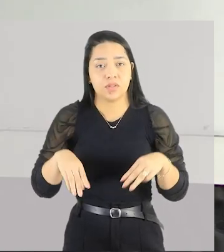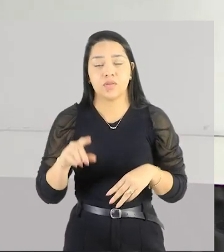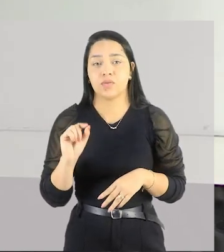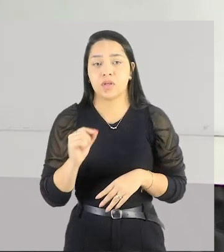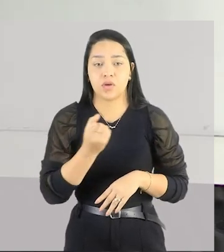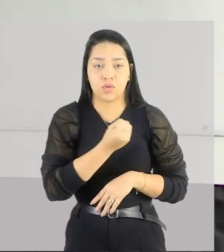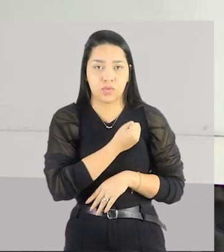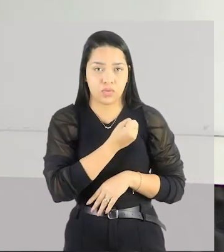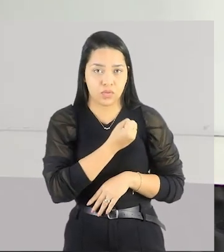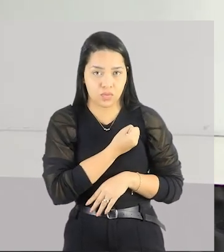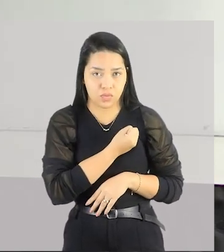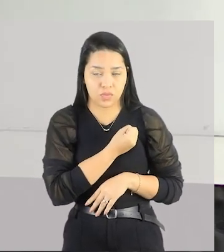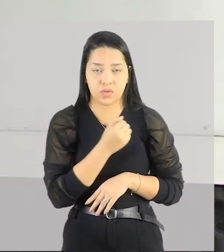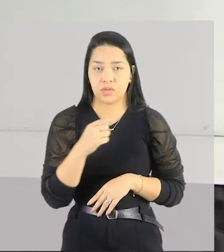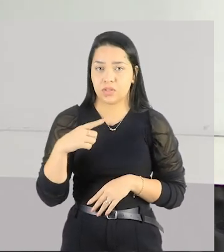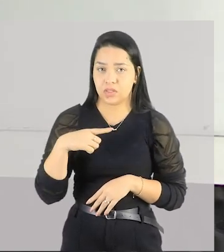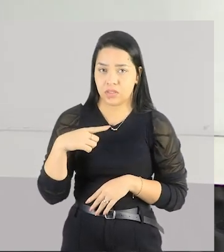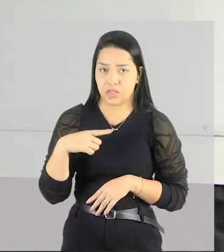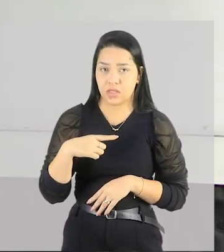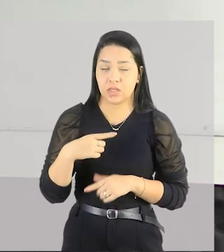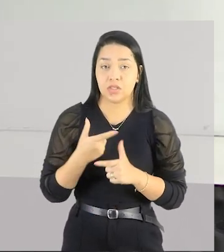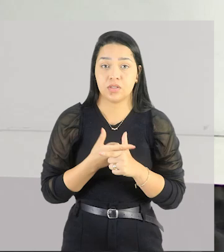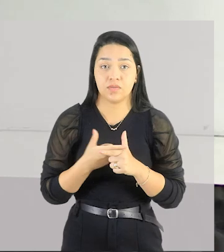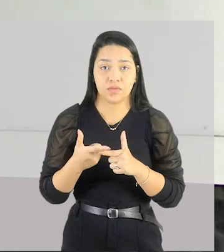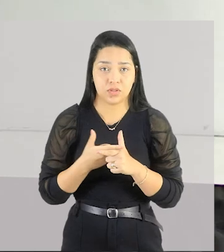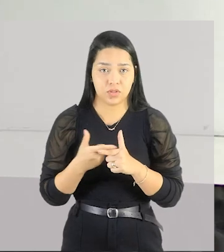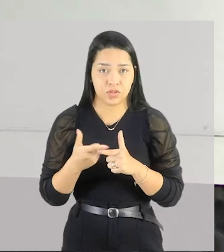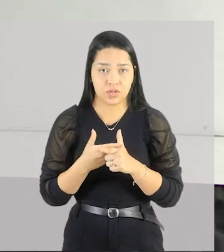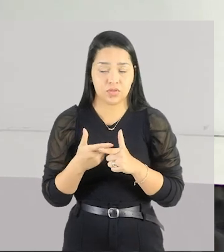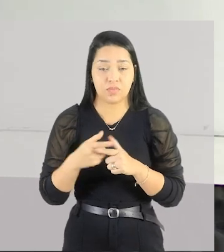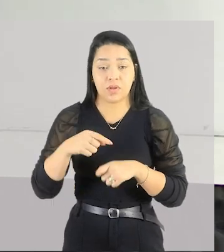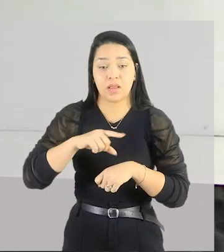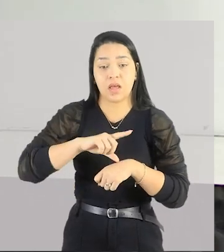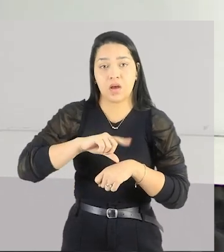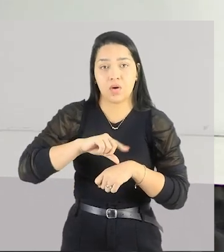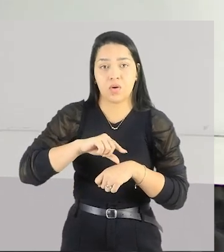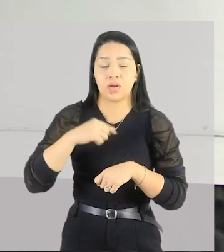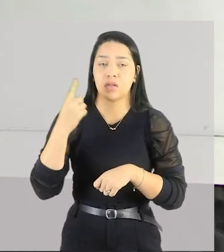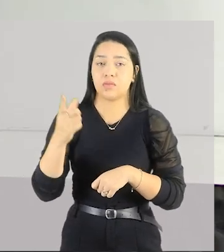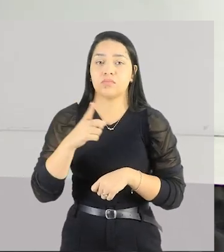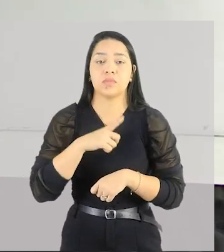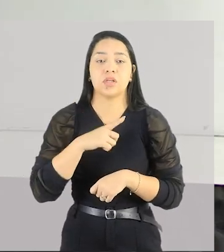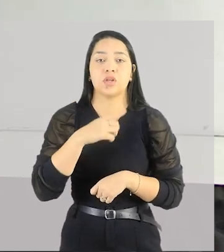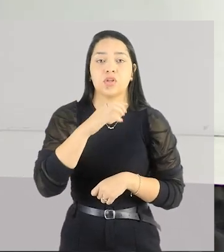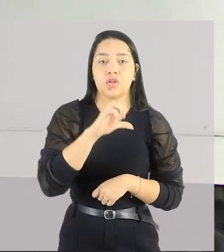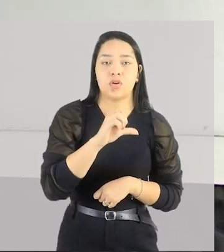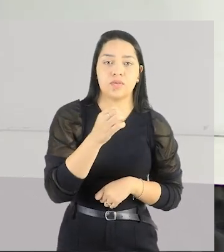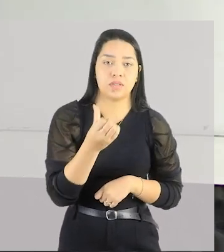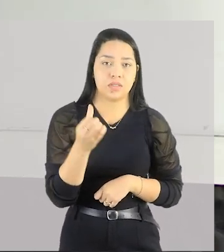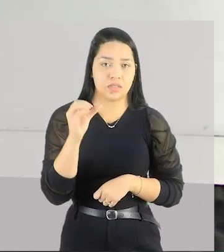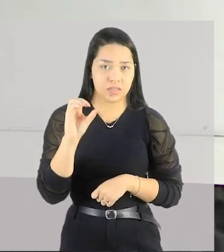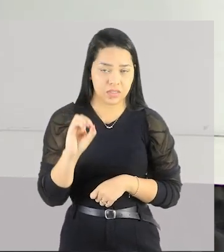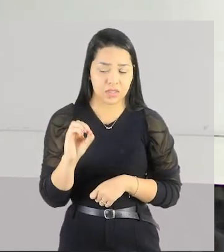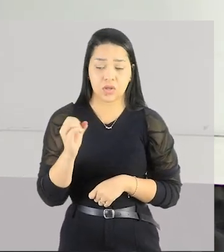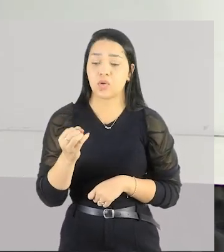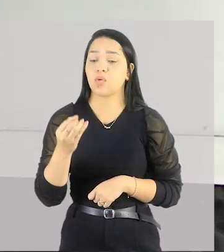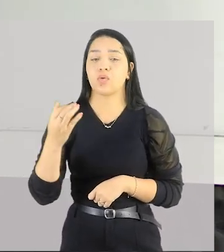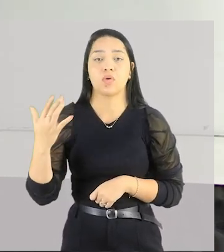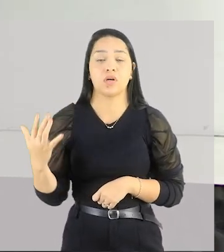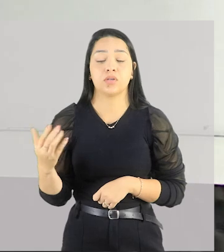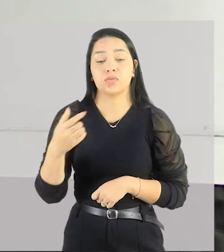O número de calças confeccionadas dividido pela hora. Então eu tenho 960 sobre